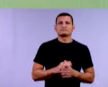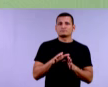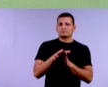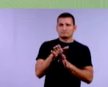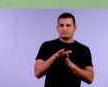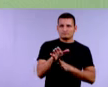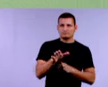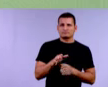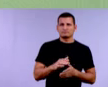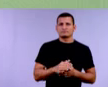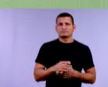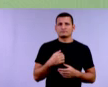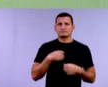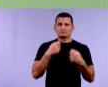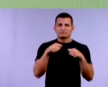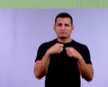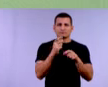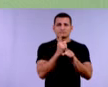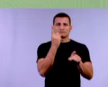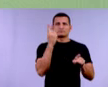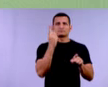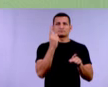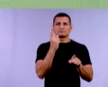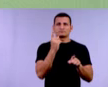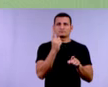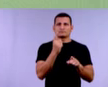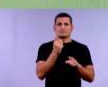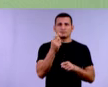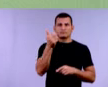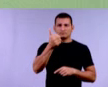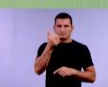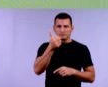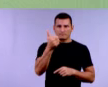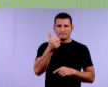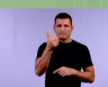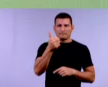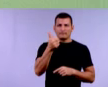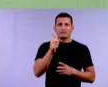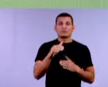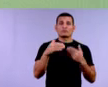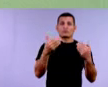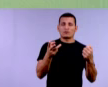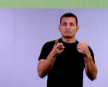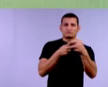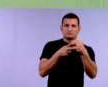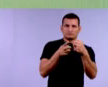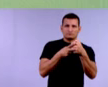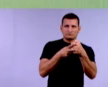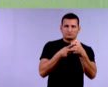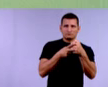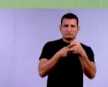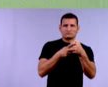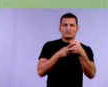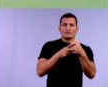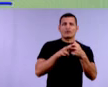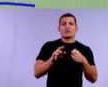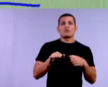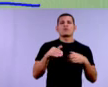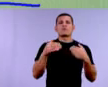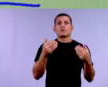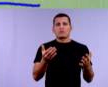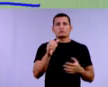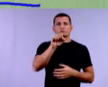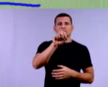Eu preciso descobrir primeiro qual é o verbo e qual é o